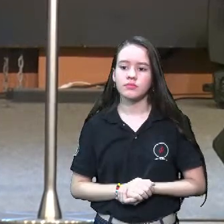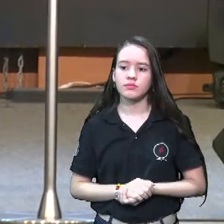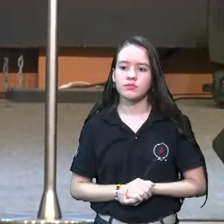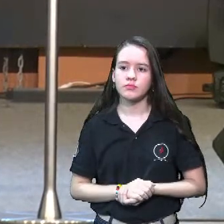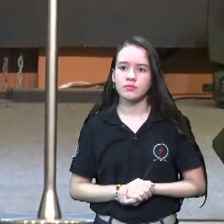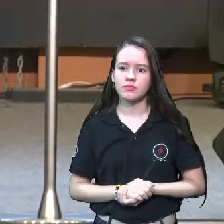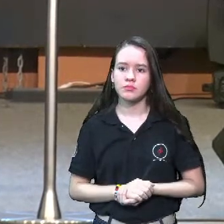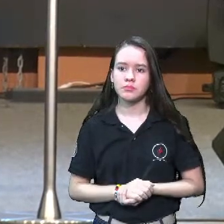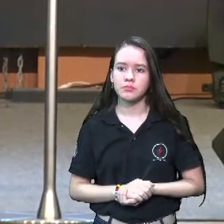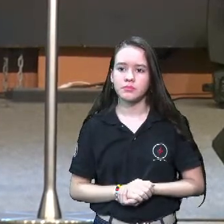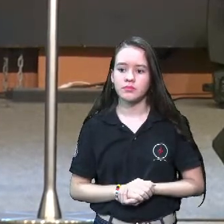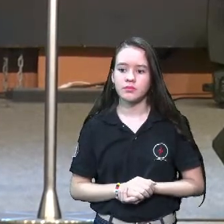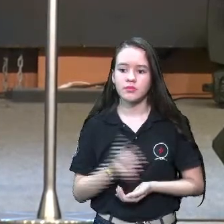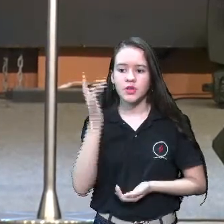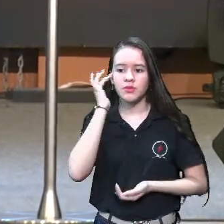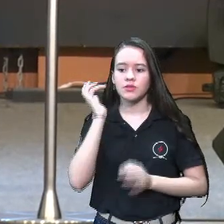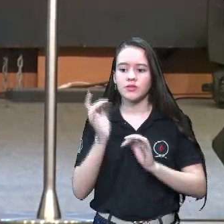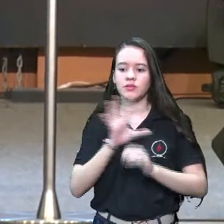Cara, eu acho que ele me ama mesmo.